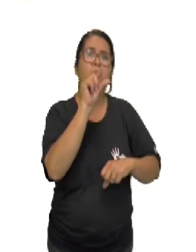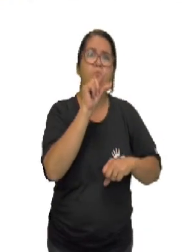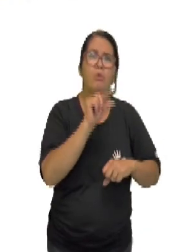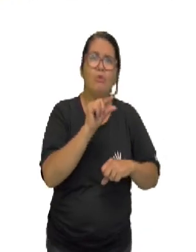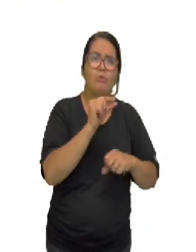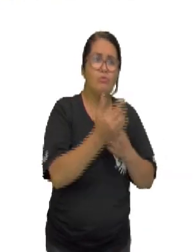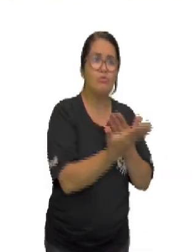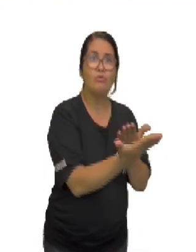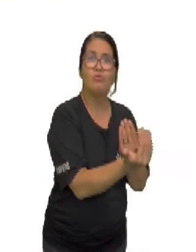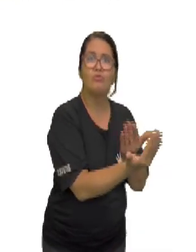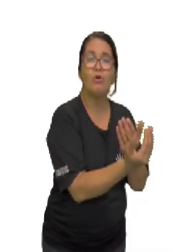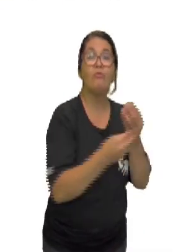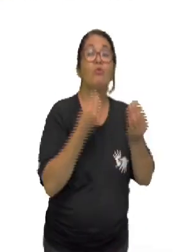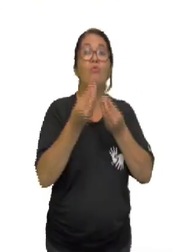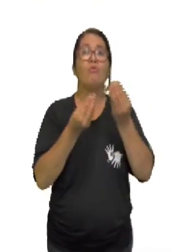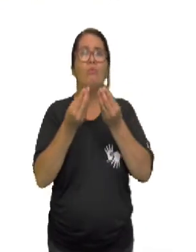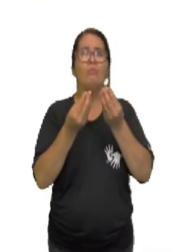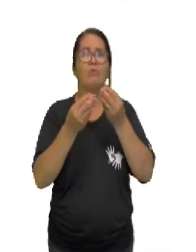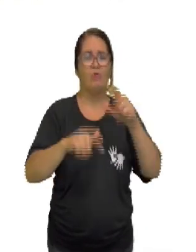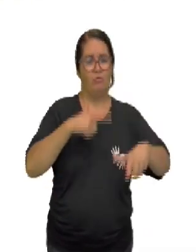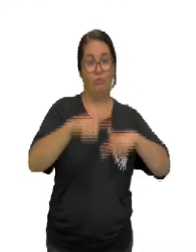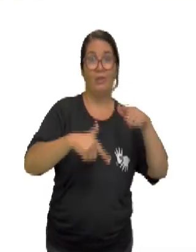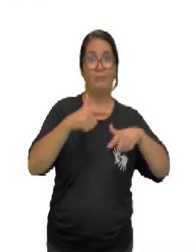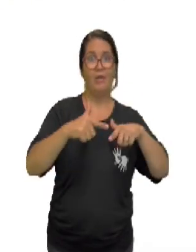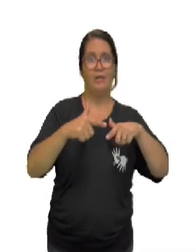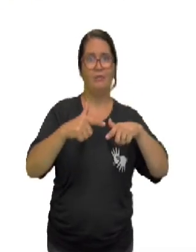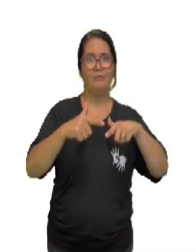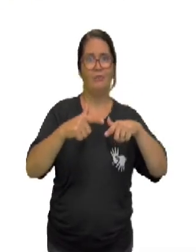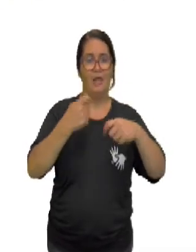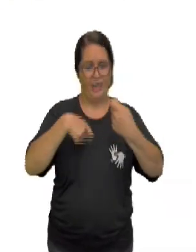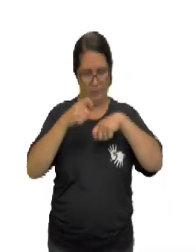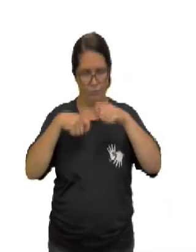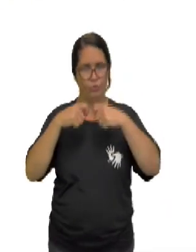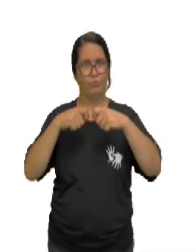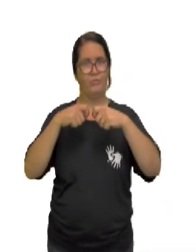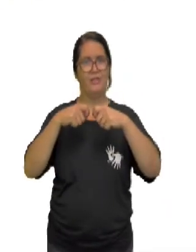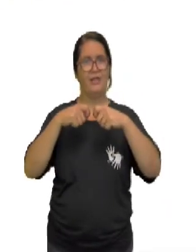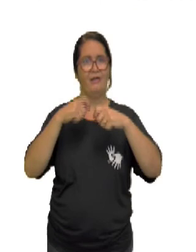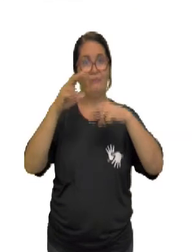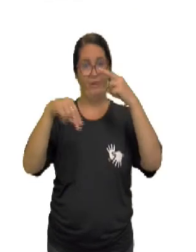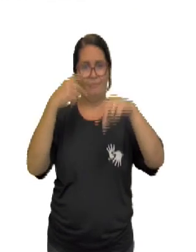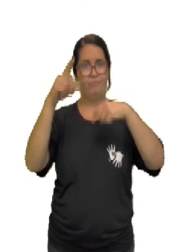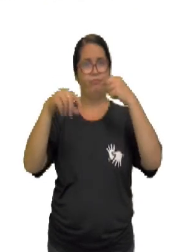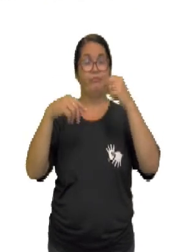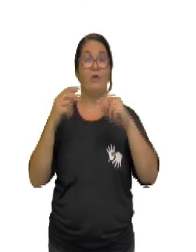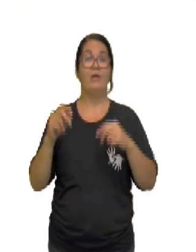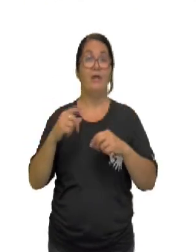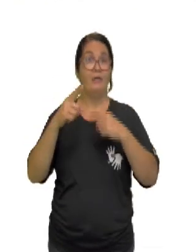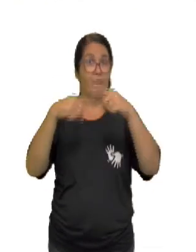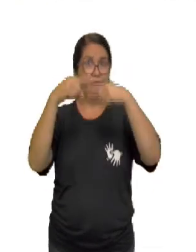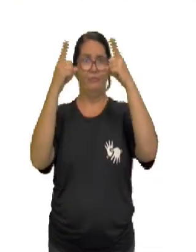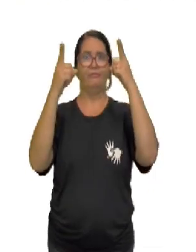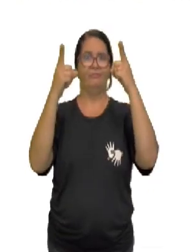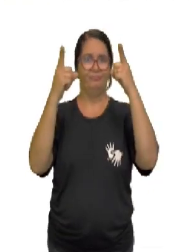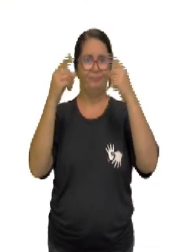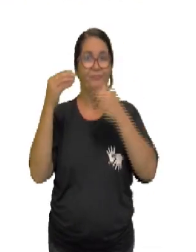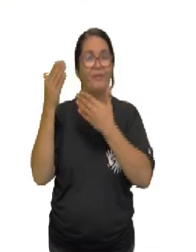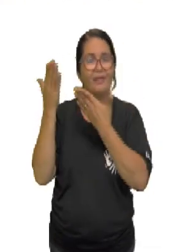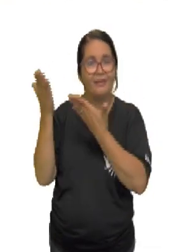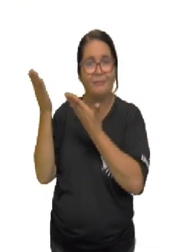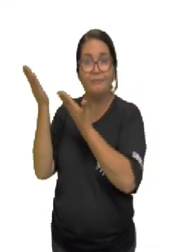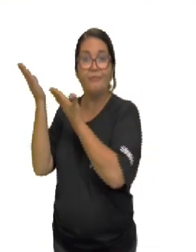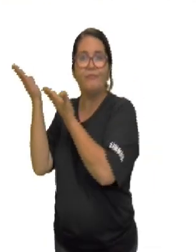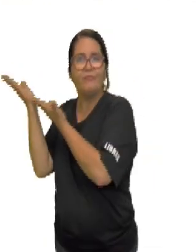pirâmide, ela está estreitando. Isso quer dizer que está nascendo menos pessoas. E as